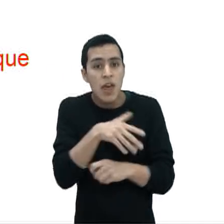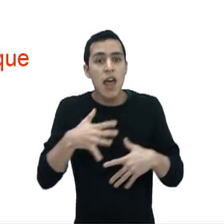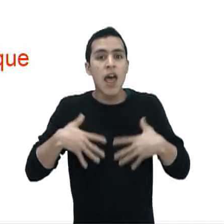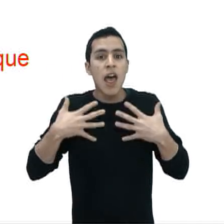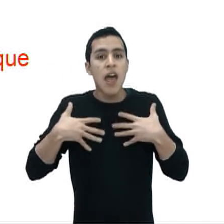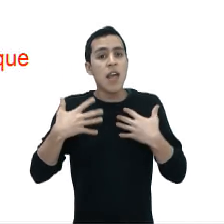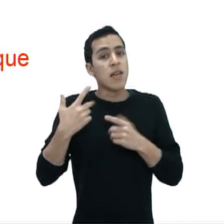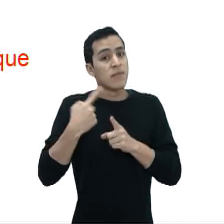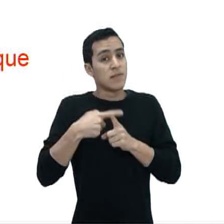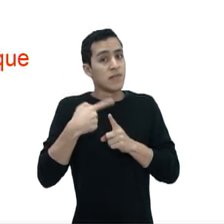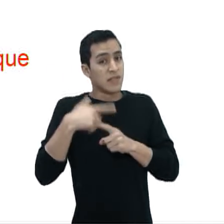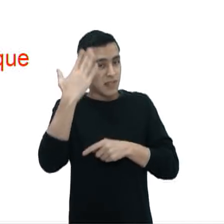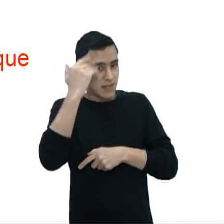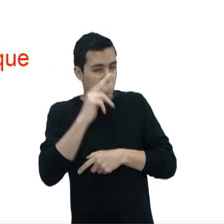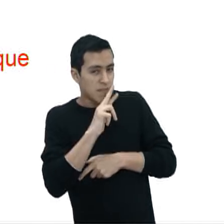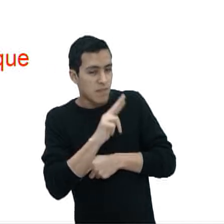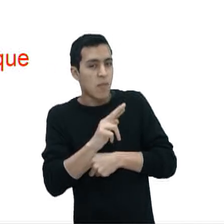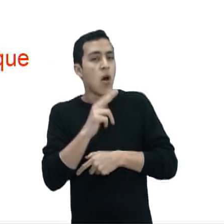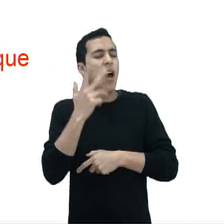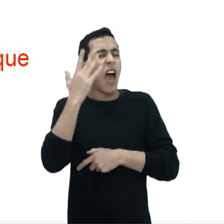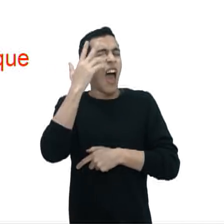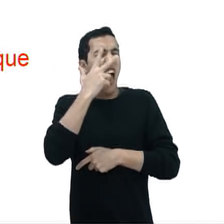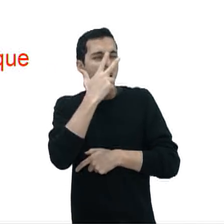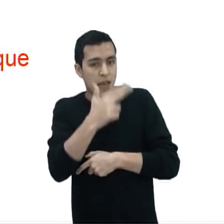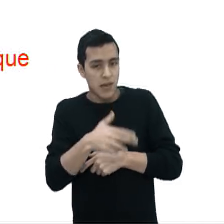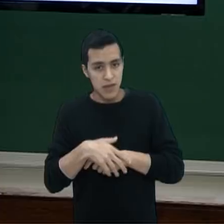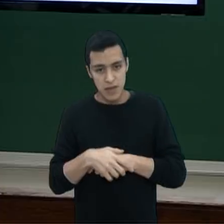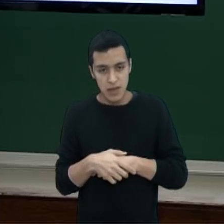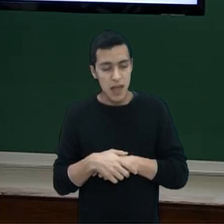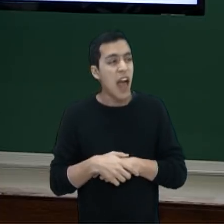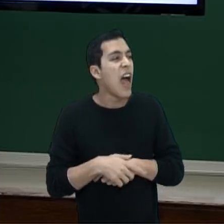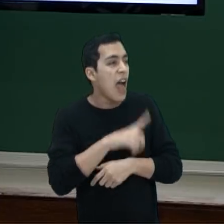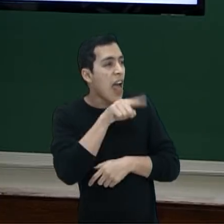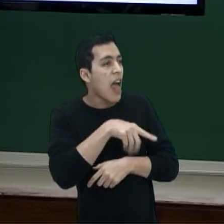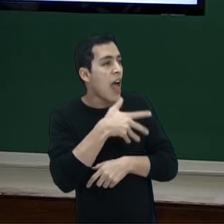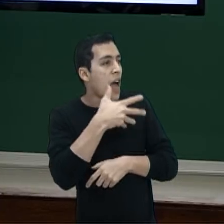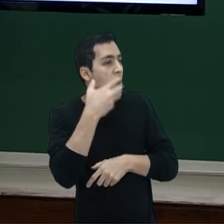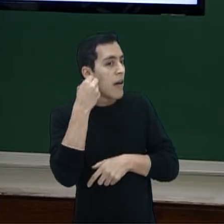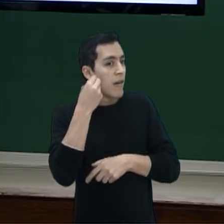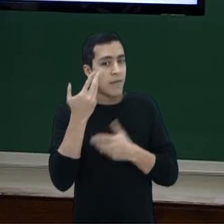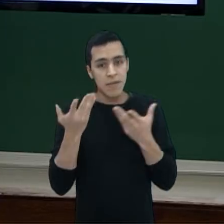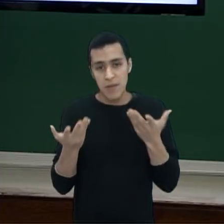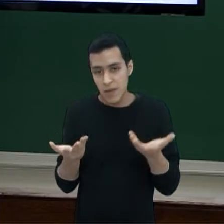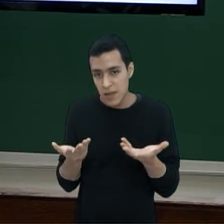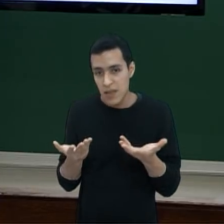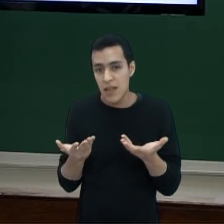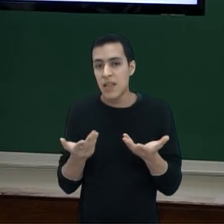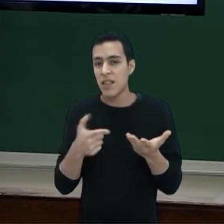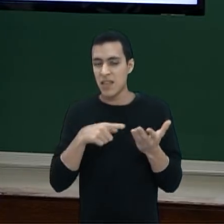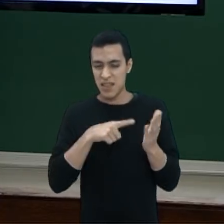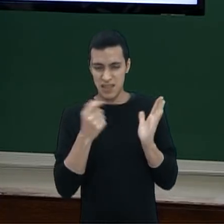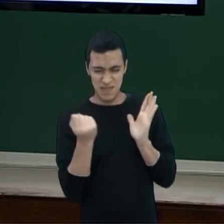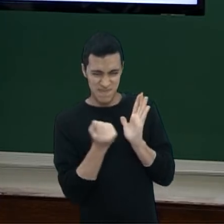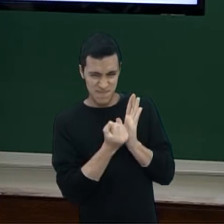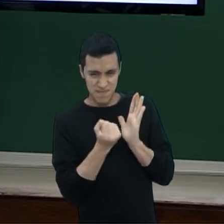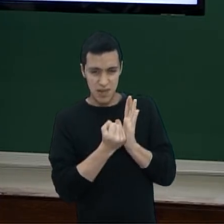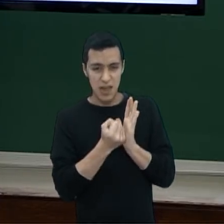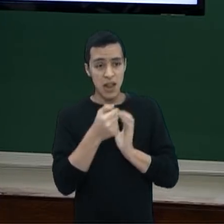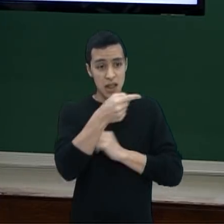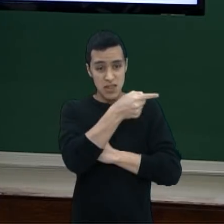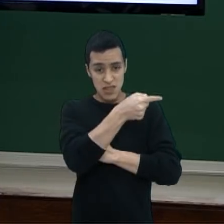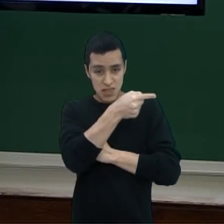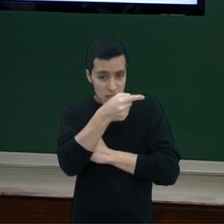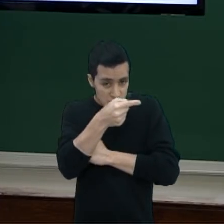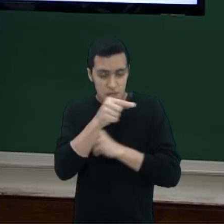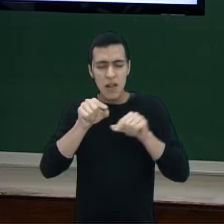que sabe a resposta, o gato respondeu. Né? Então, a gente tem ali a marca do travessão,